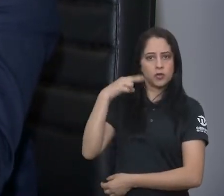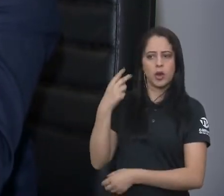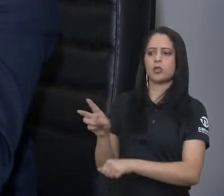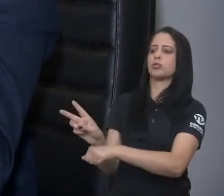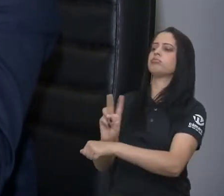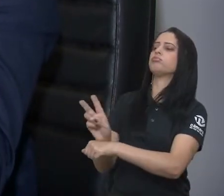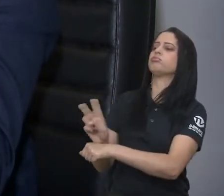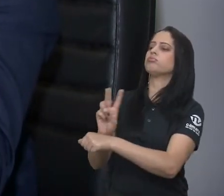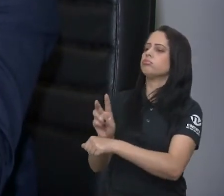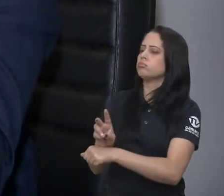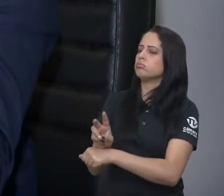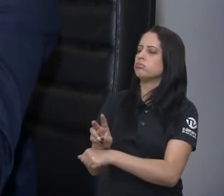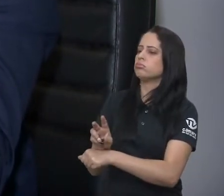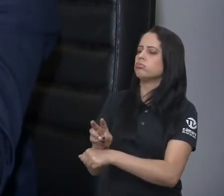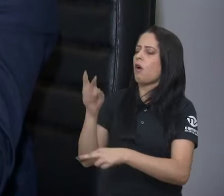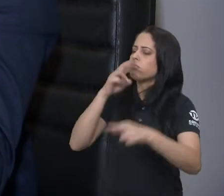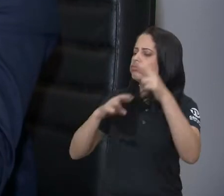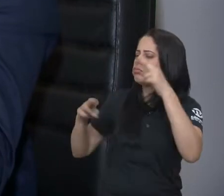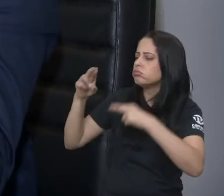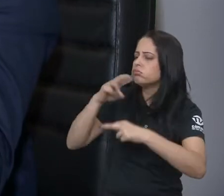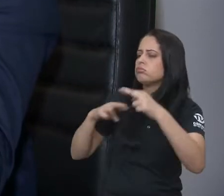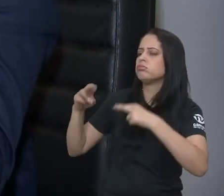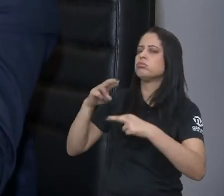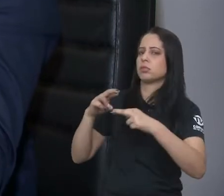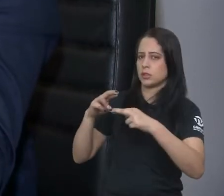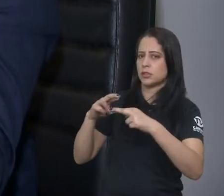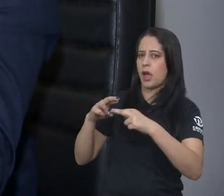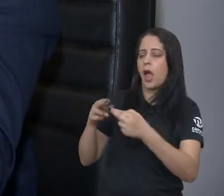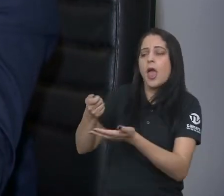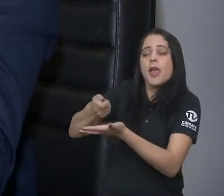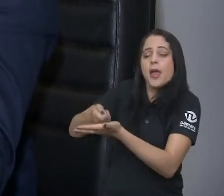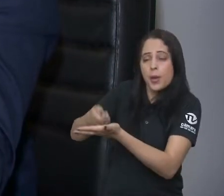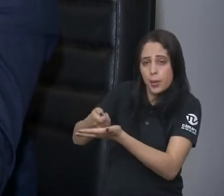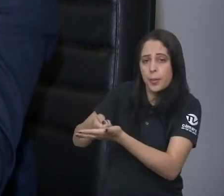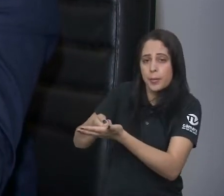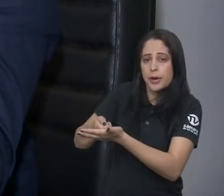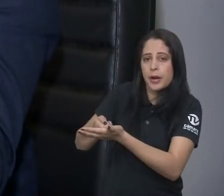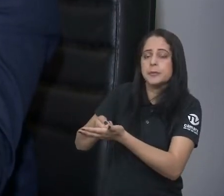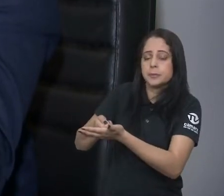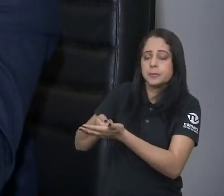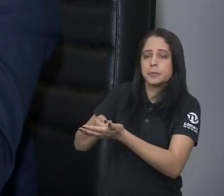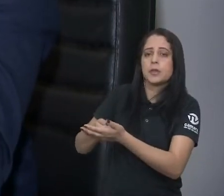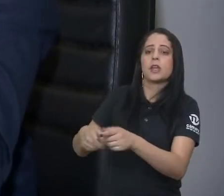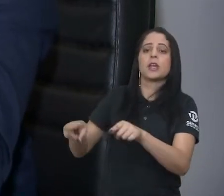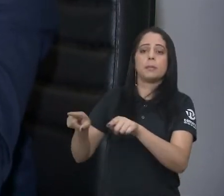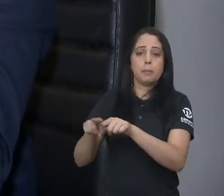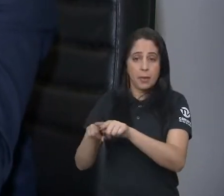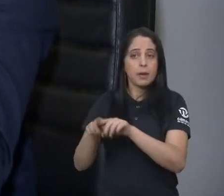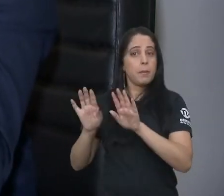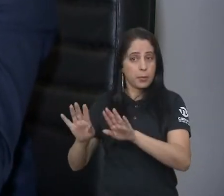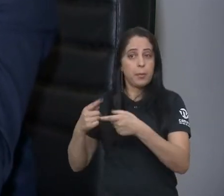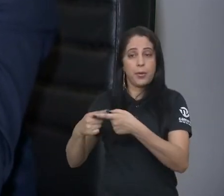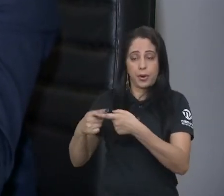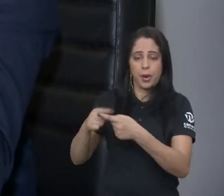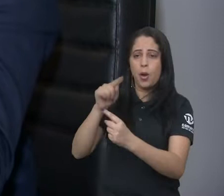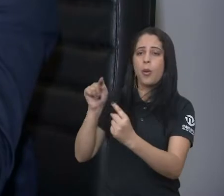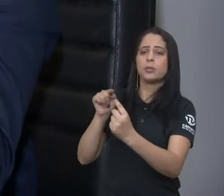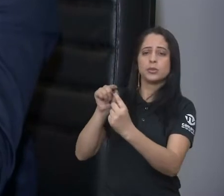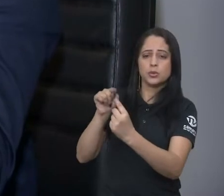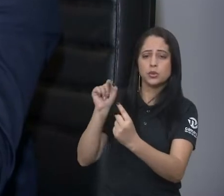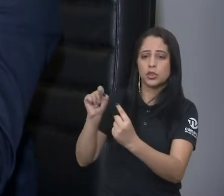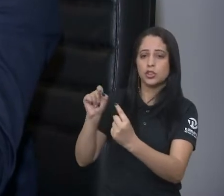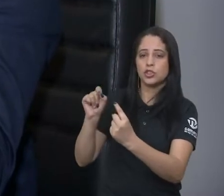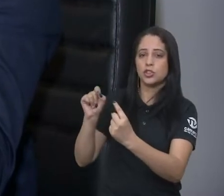vamos fiscalizar a aplicação dessa lei, dos novos procedimentos estabelecidos por ela pela administração municipal,